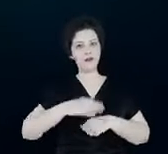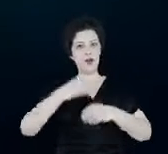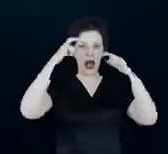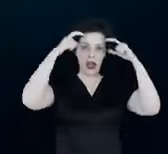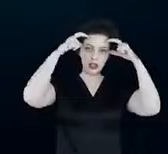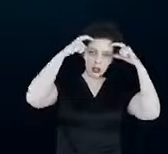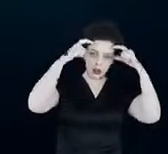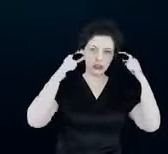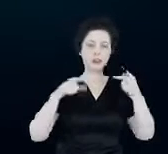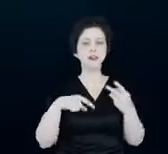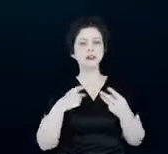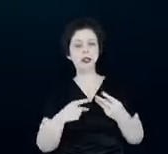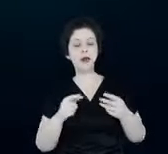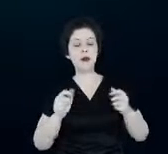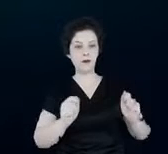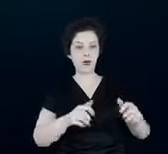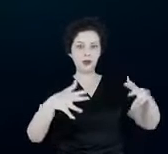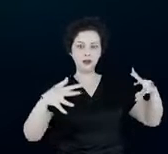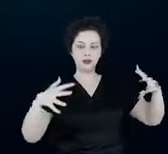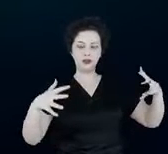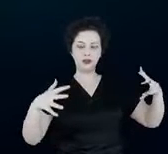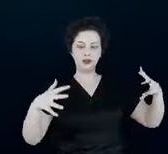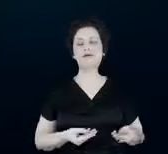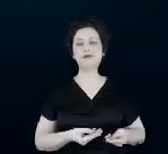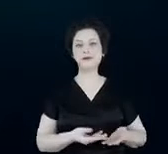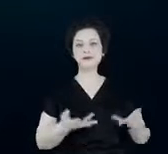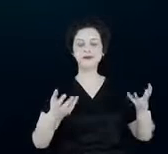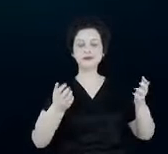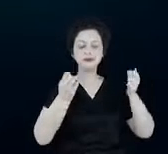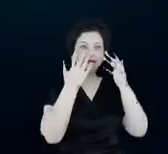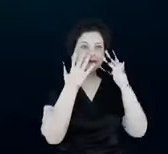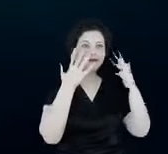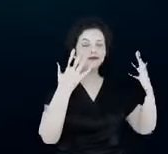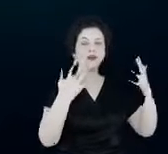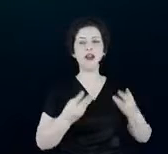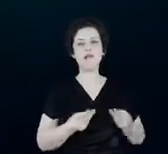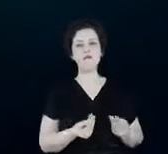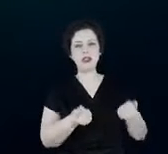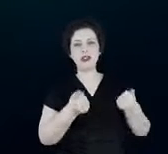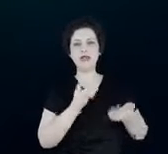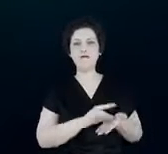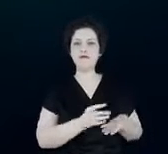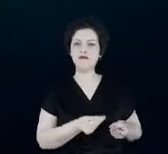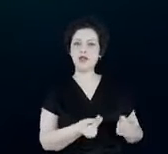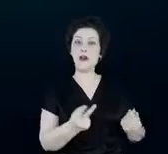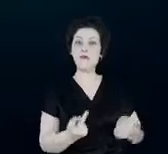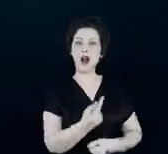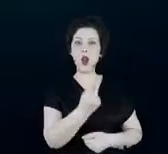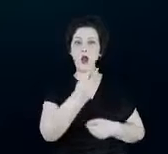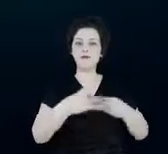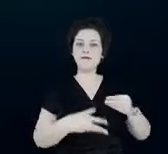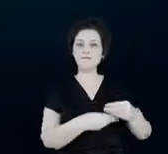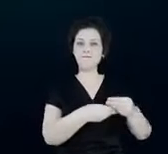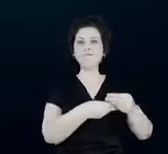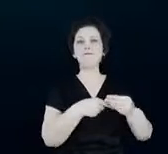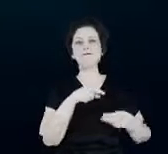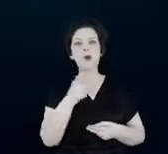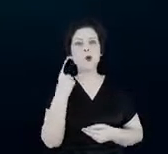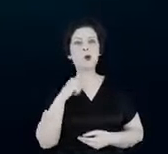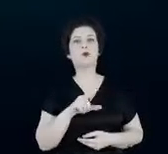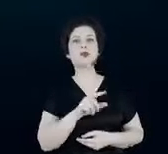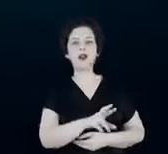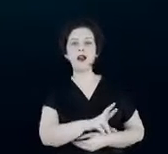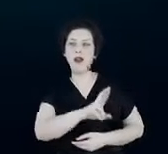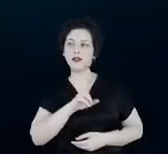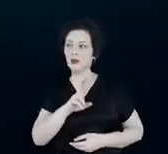faz não é trazendo magia né e muita eficiência no que faço pra entregar mais valor para o cliente e assim sim dá